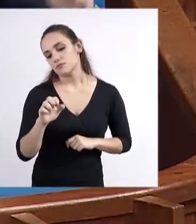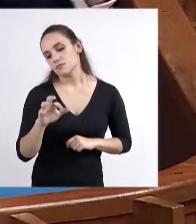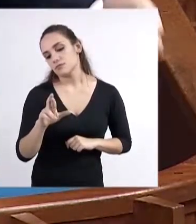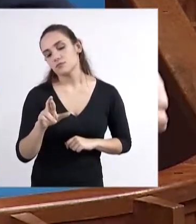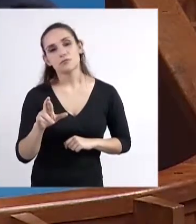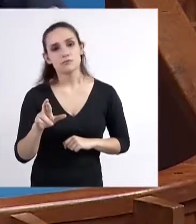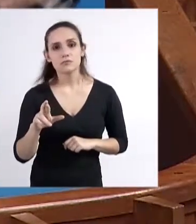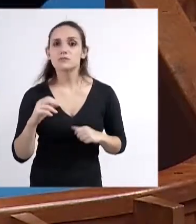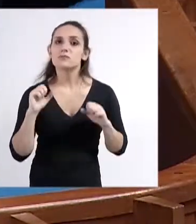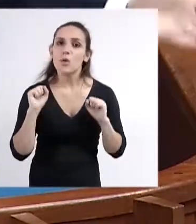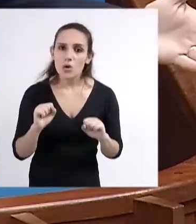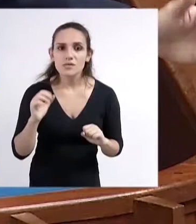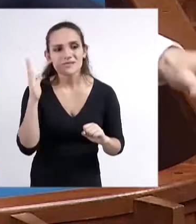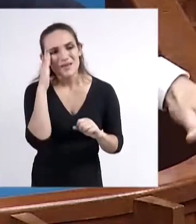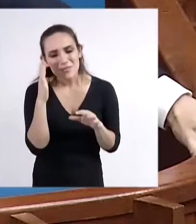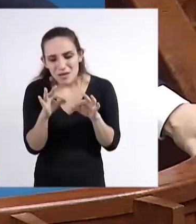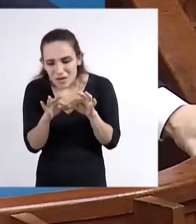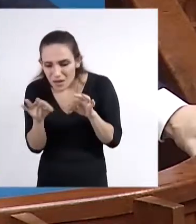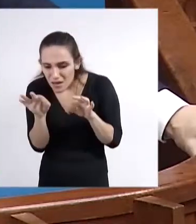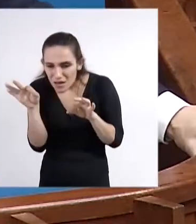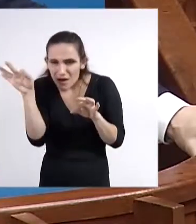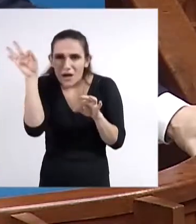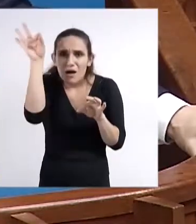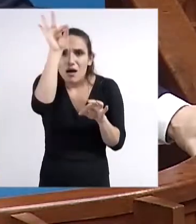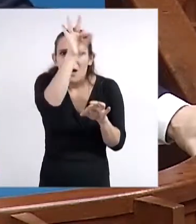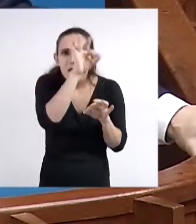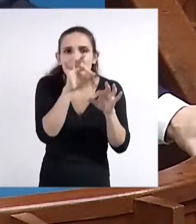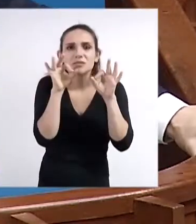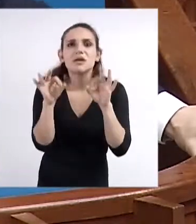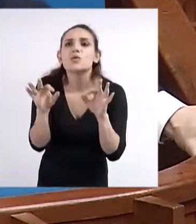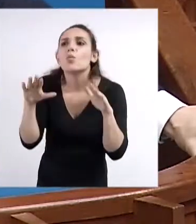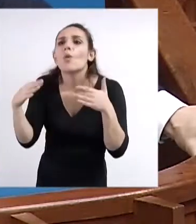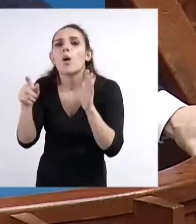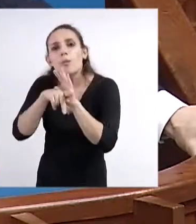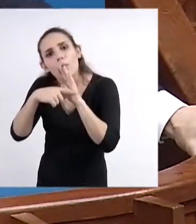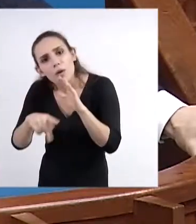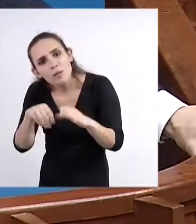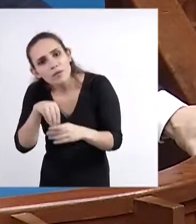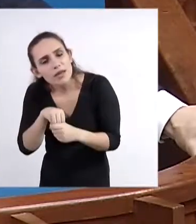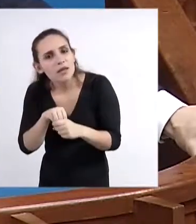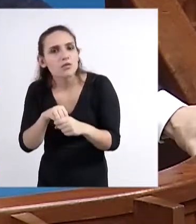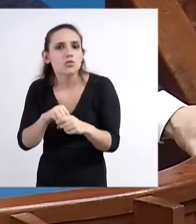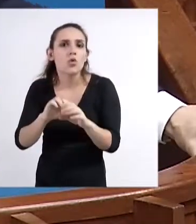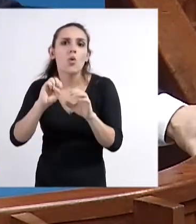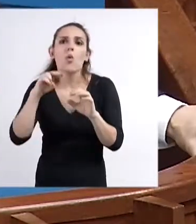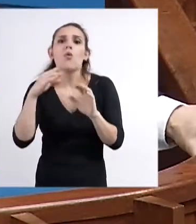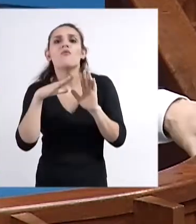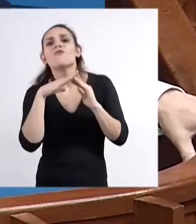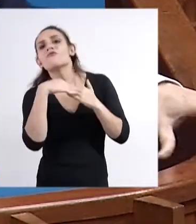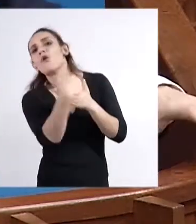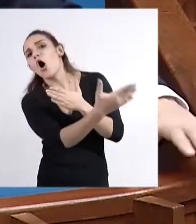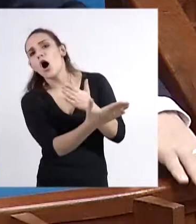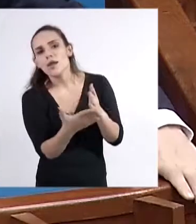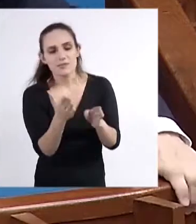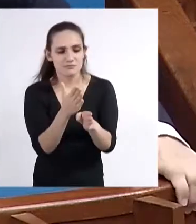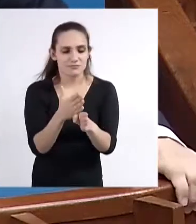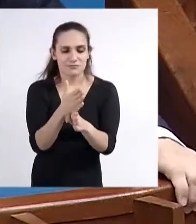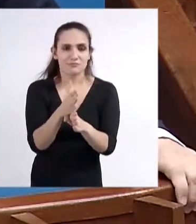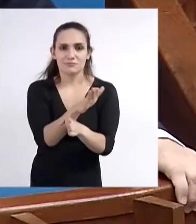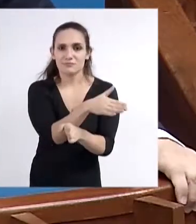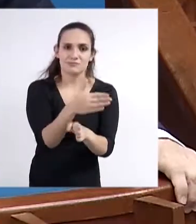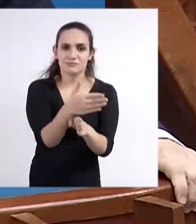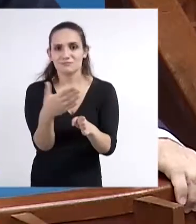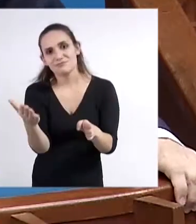possa delimitar ou apresentar se está ou não numa área de fronteira. Isso